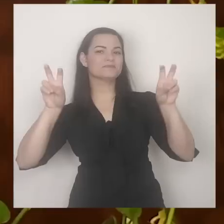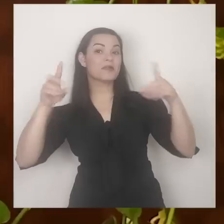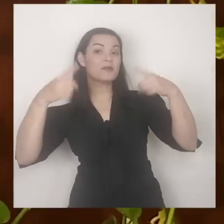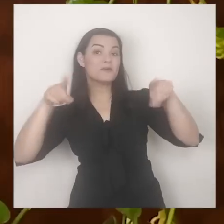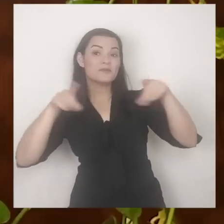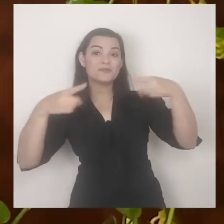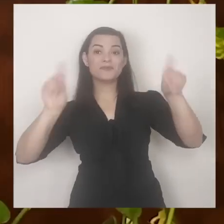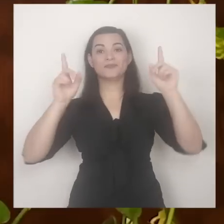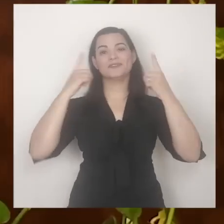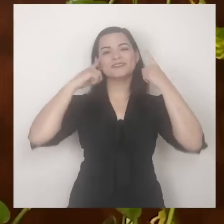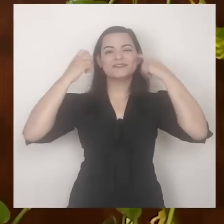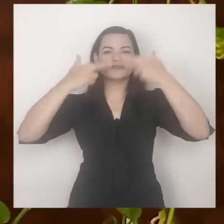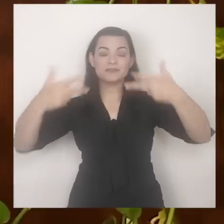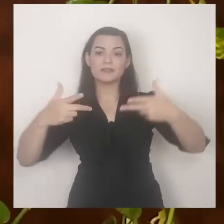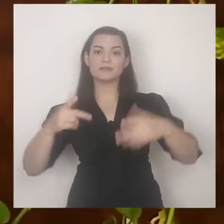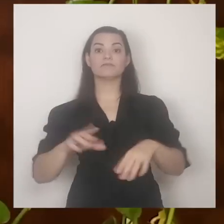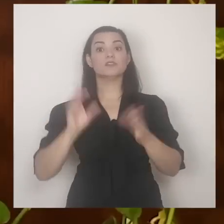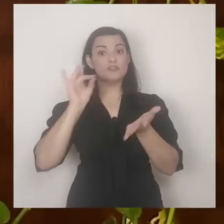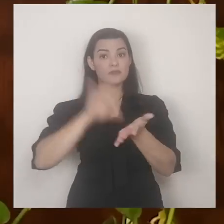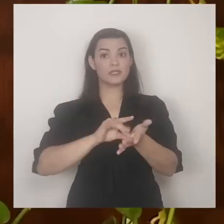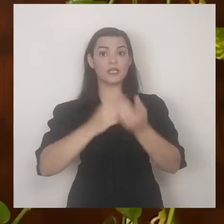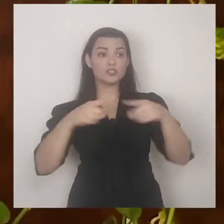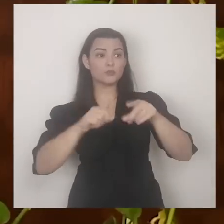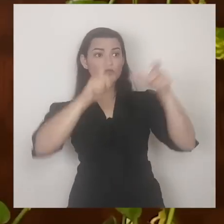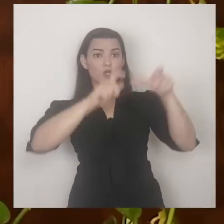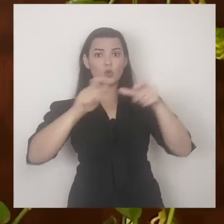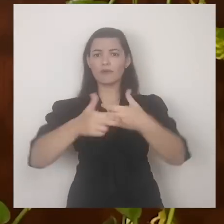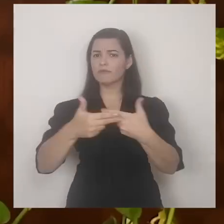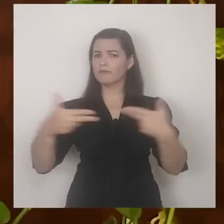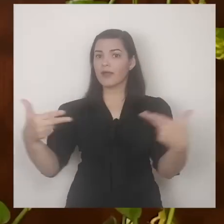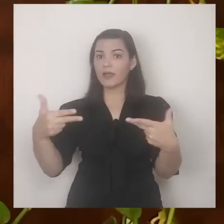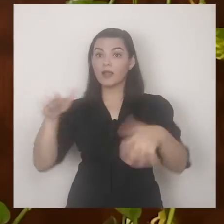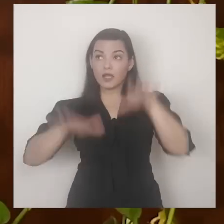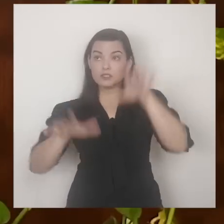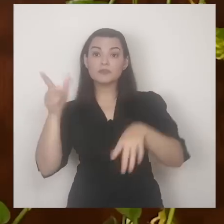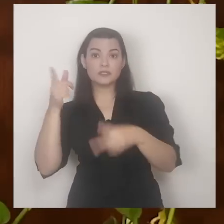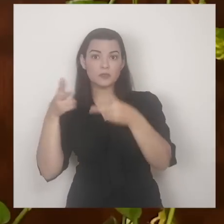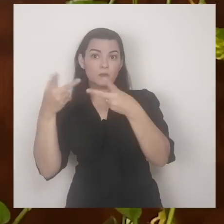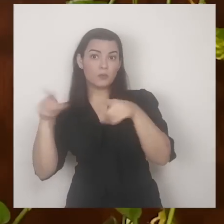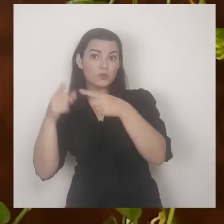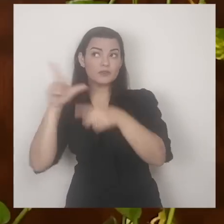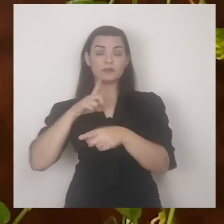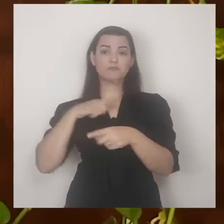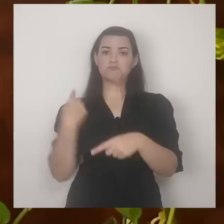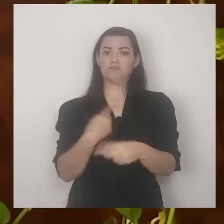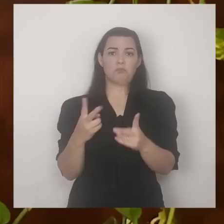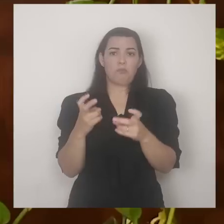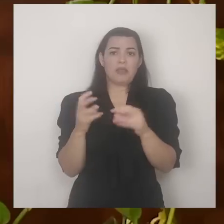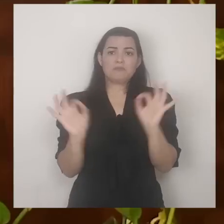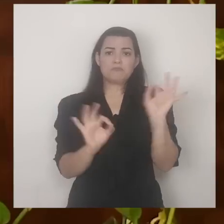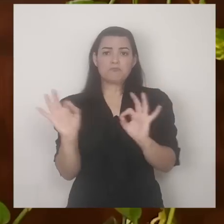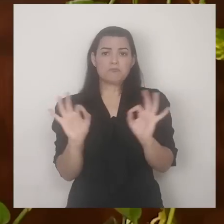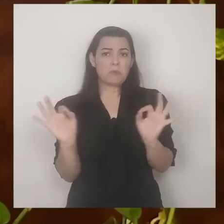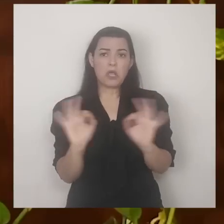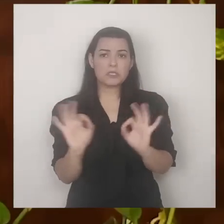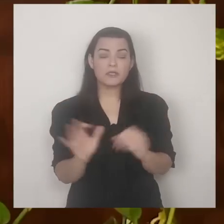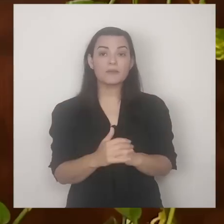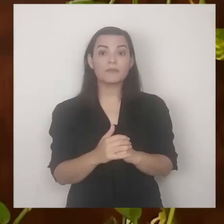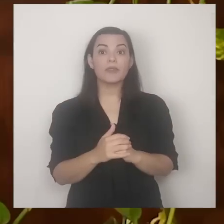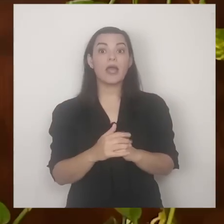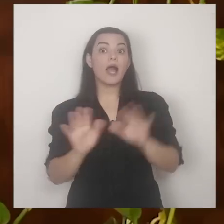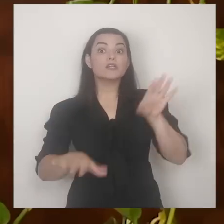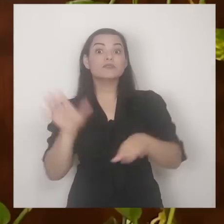música em muito lugar, e às vezes tem música que está tocando e a gente não está nem percebendo. Você pode estar assistindo um filme e tem uma